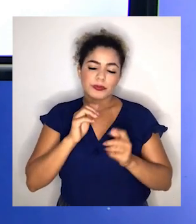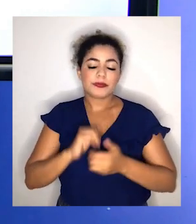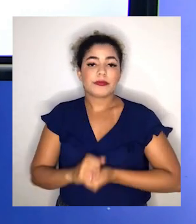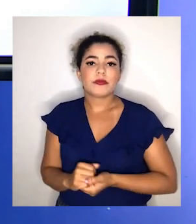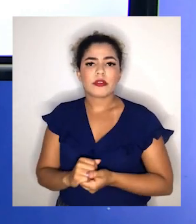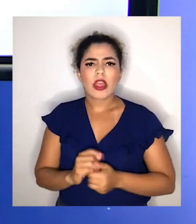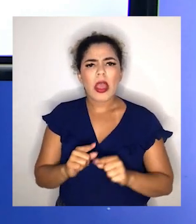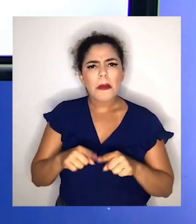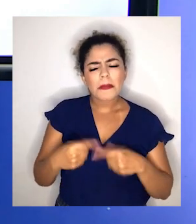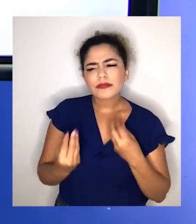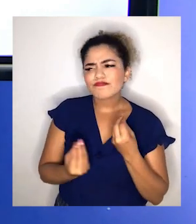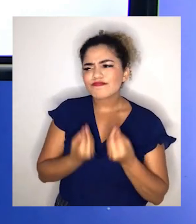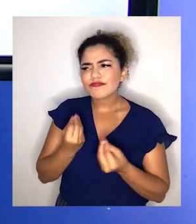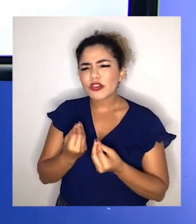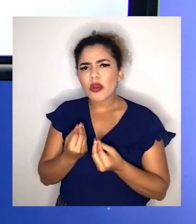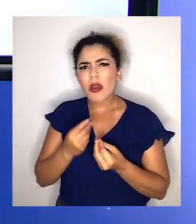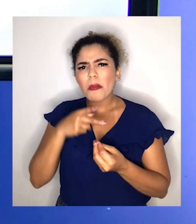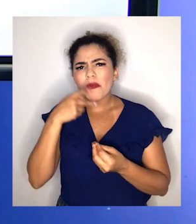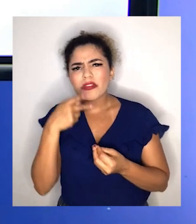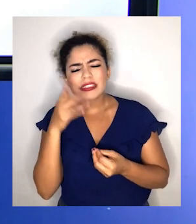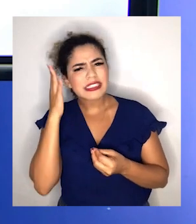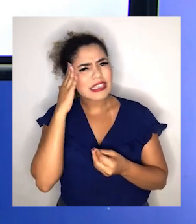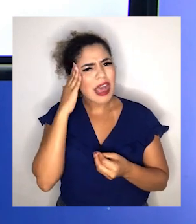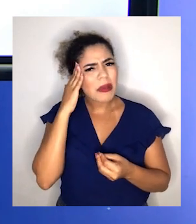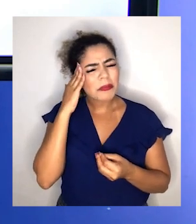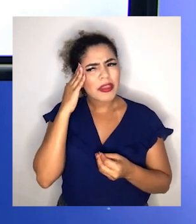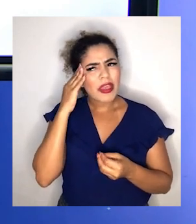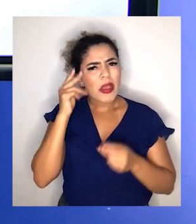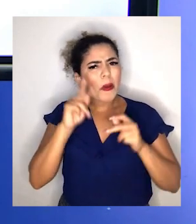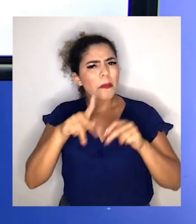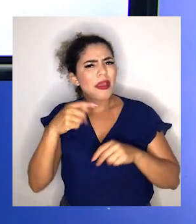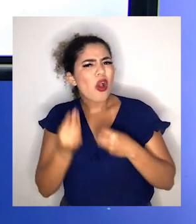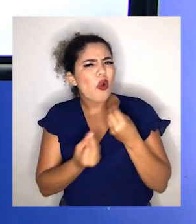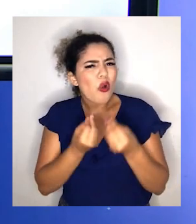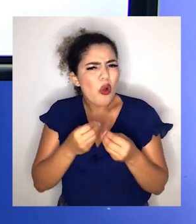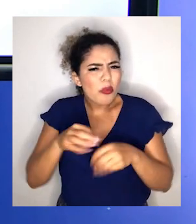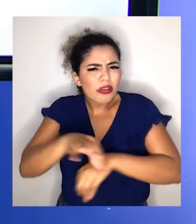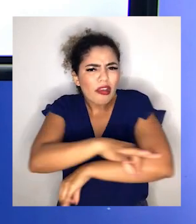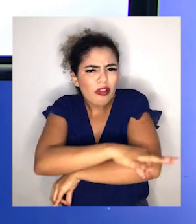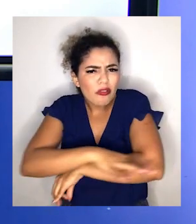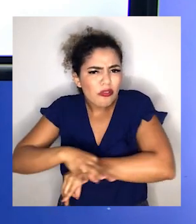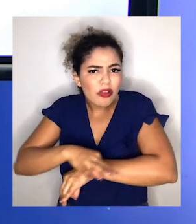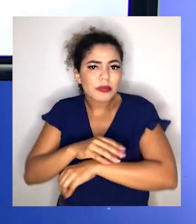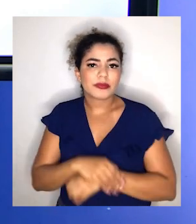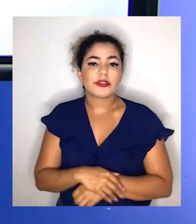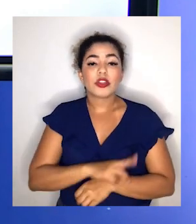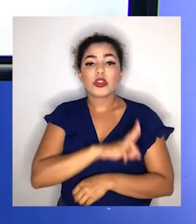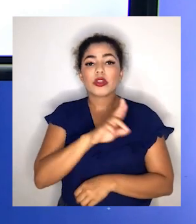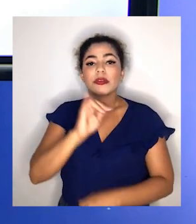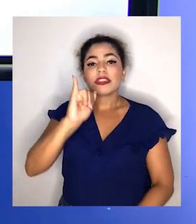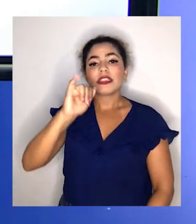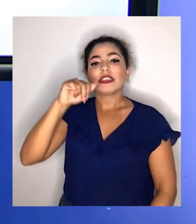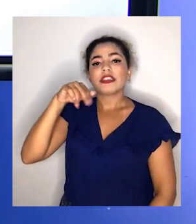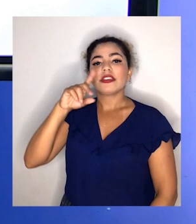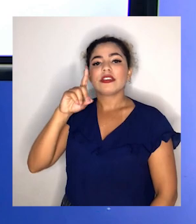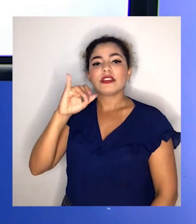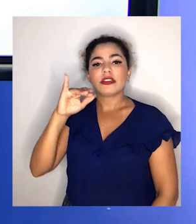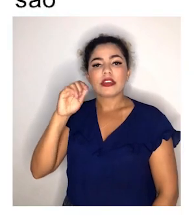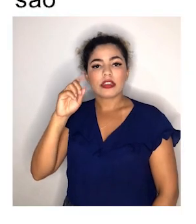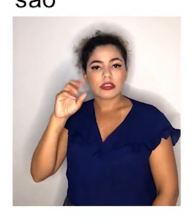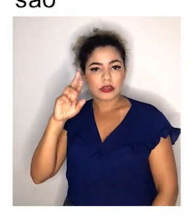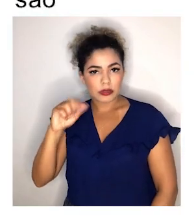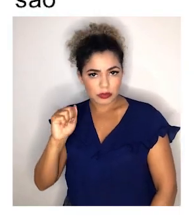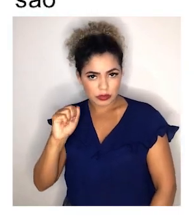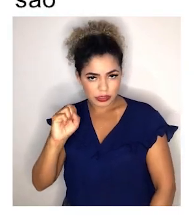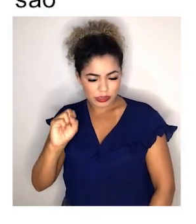Mas como que eu posso determinar esse pH? Onde que mede? Como que eu faço? nós chamamos de indicadores de pH.